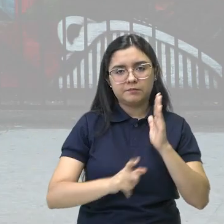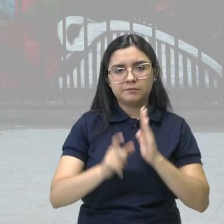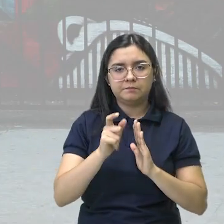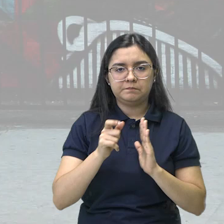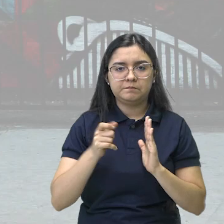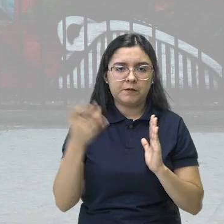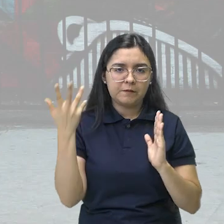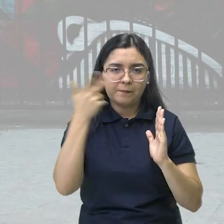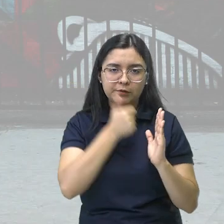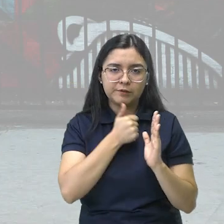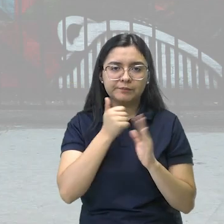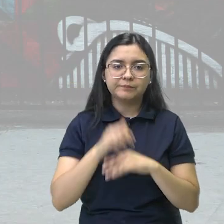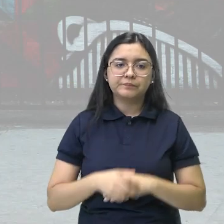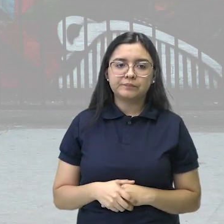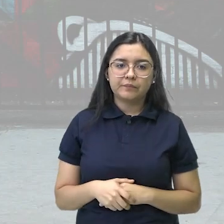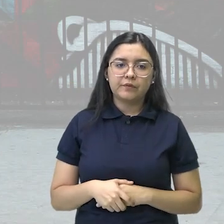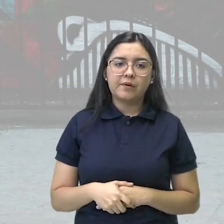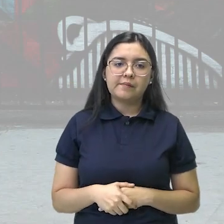áreas degradadas.